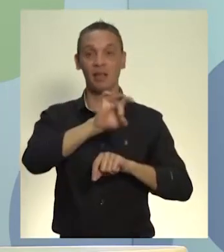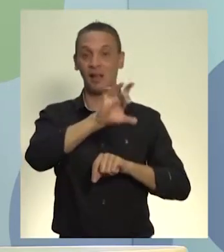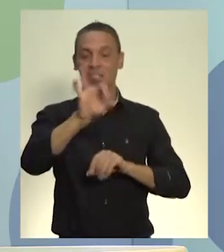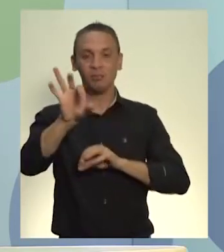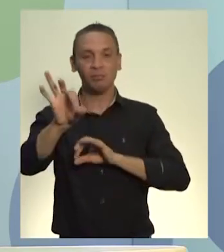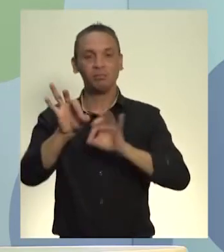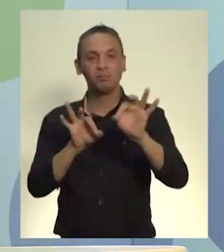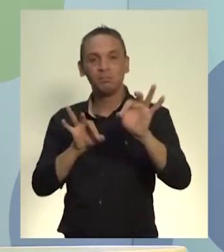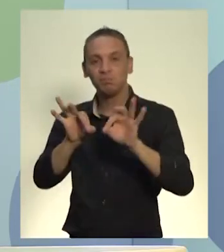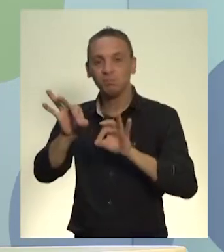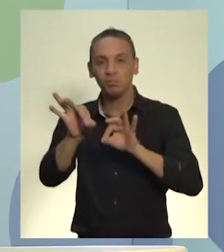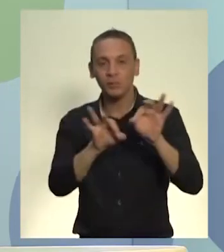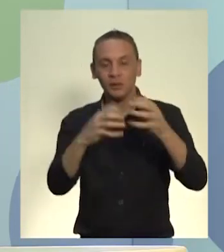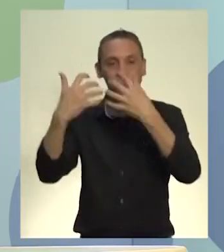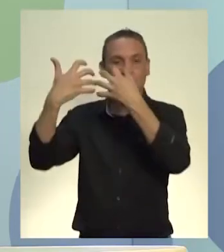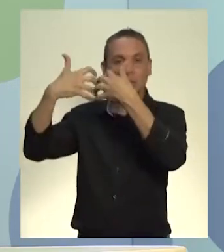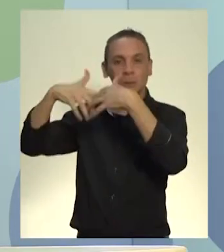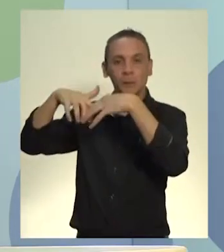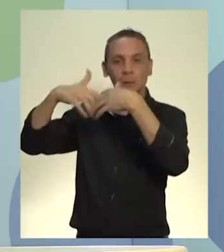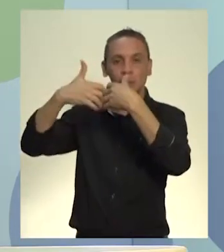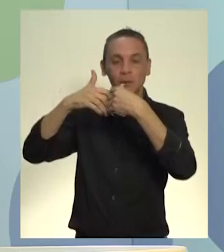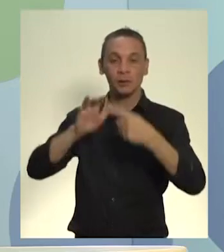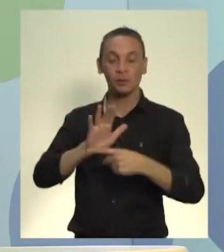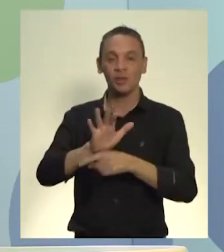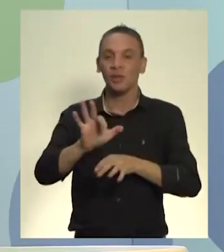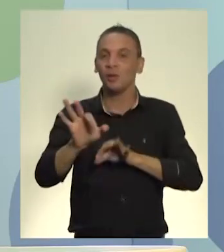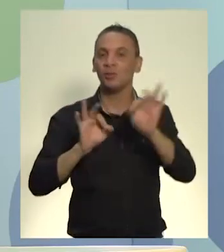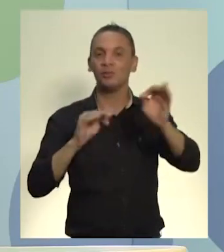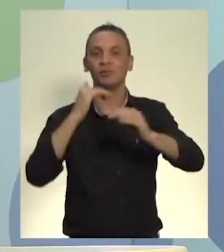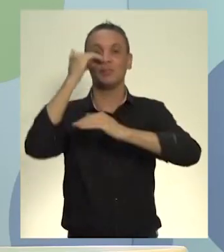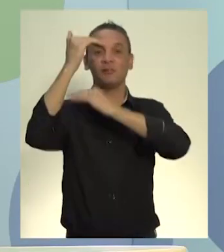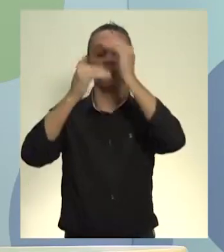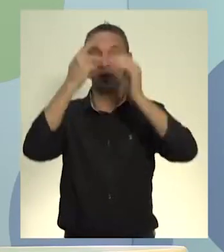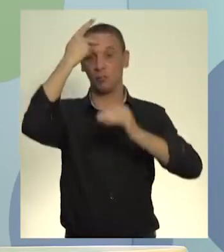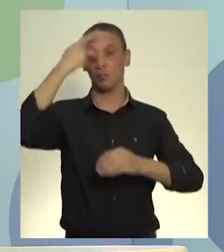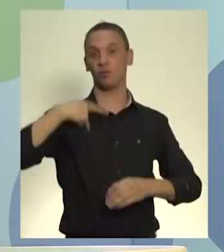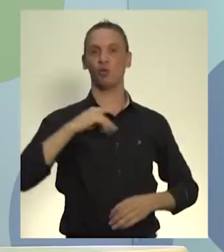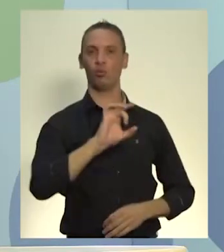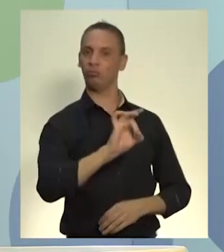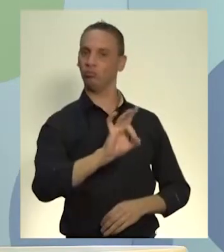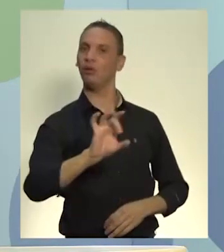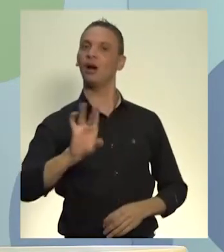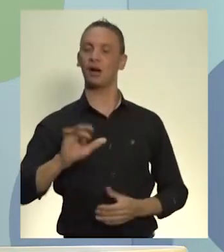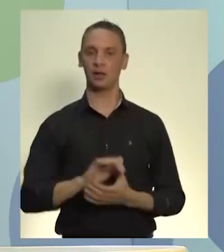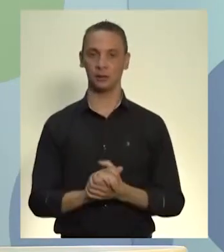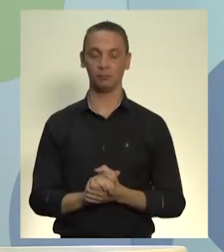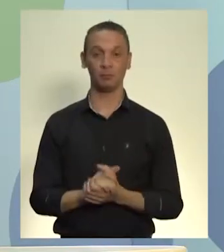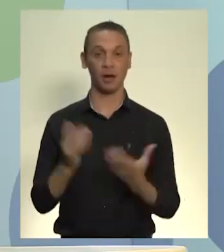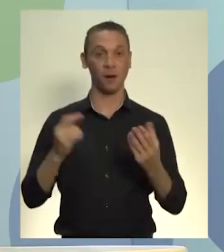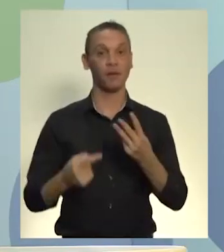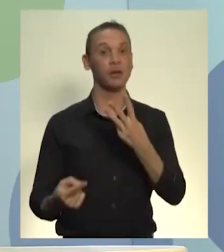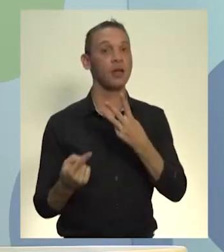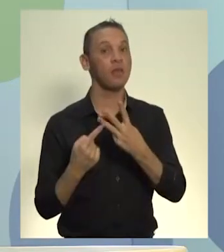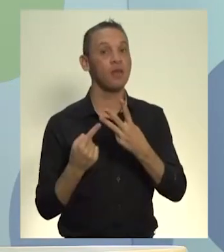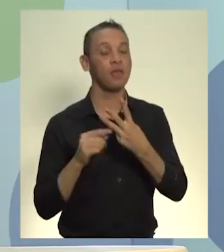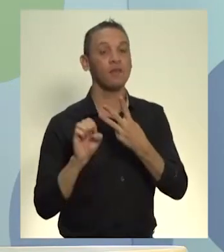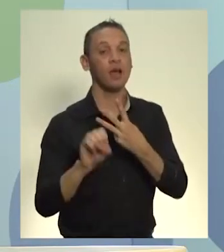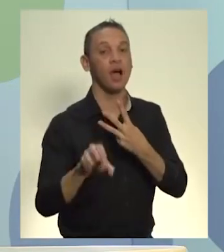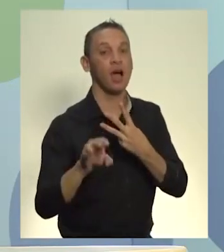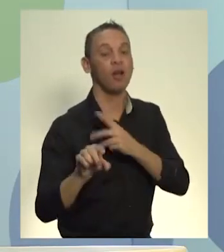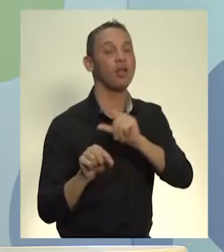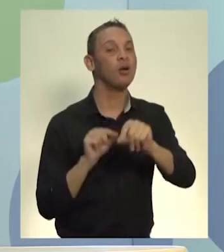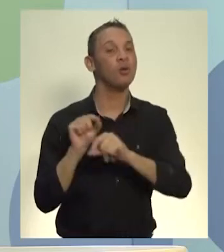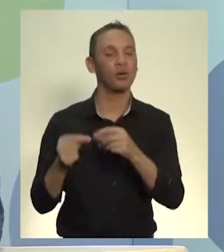um pouco e transformar isso num plano de desenvolvimento pessoal. Então, a gente agora vai para a terceira aula e fazer